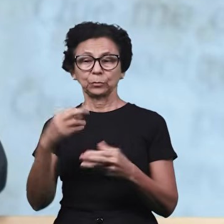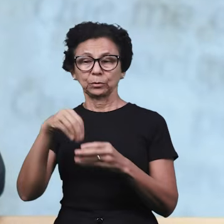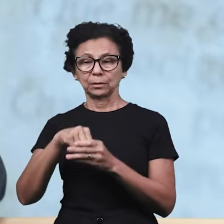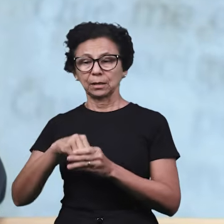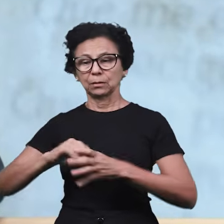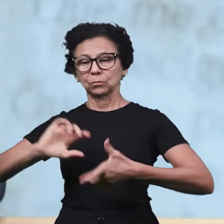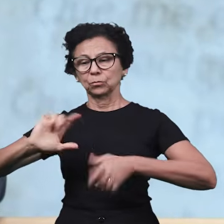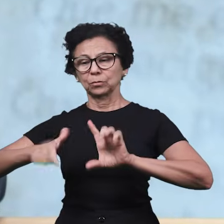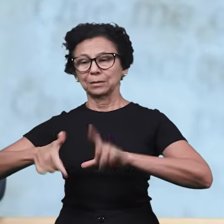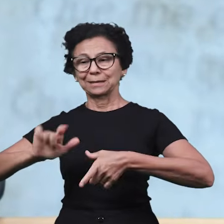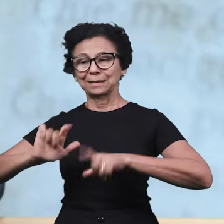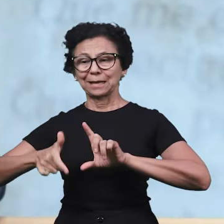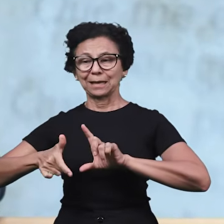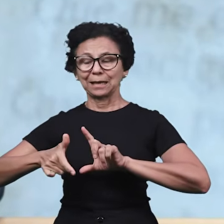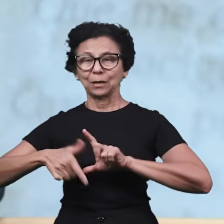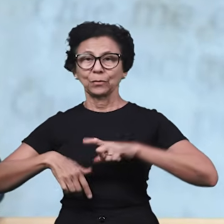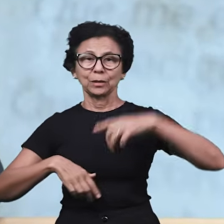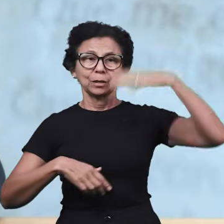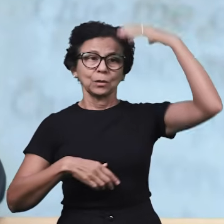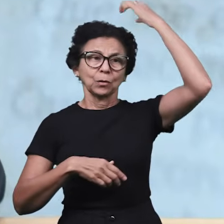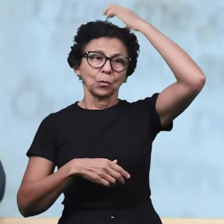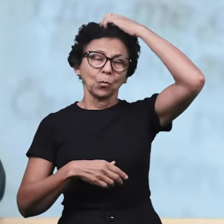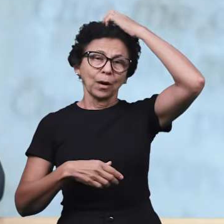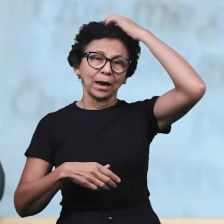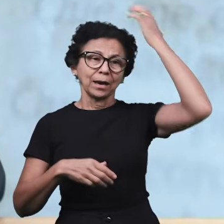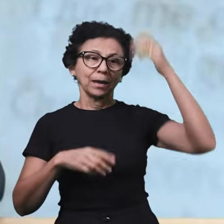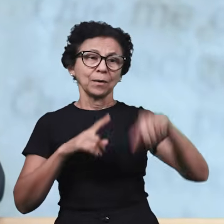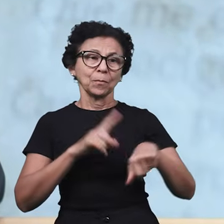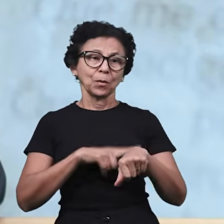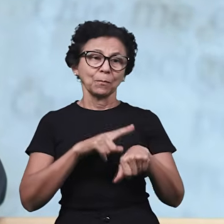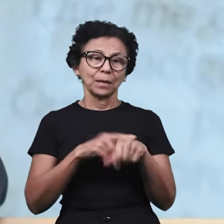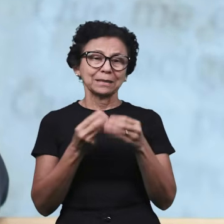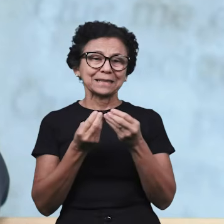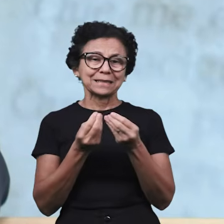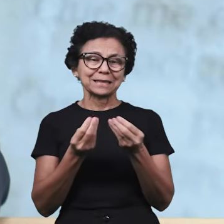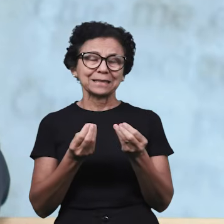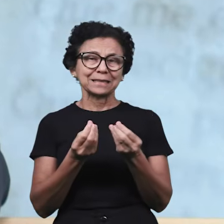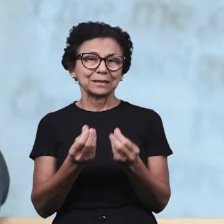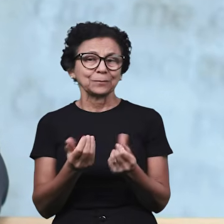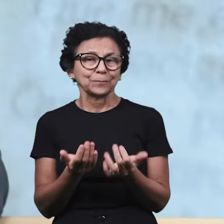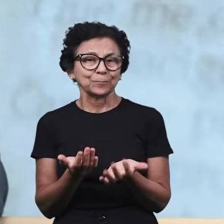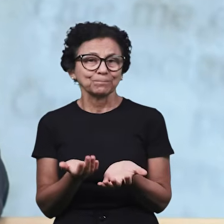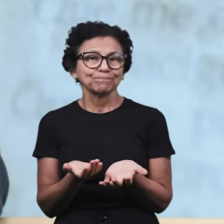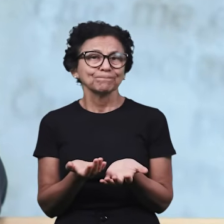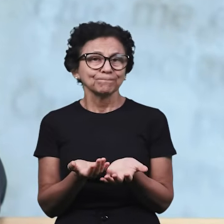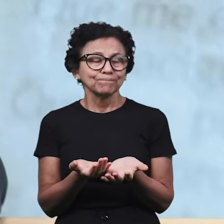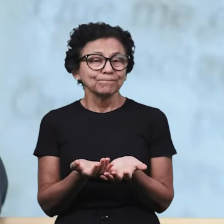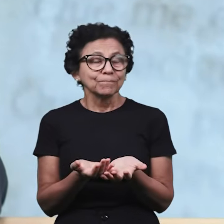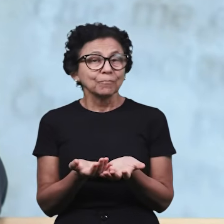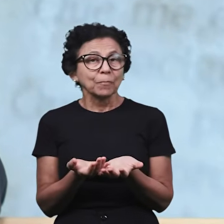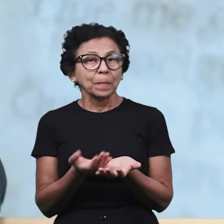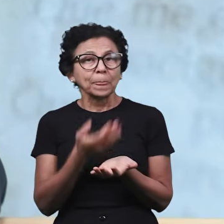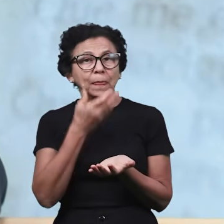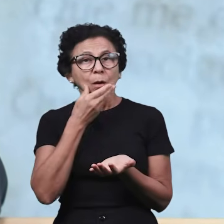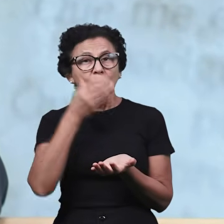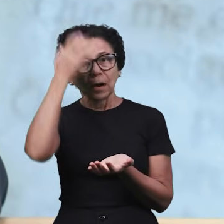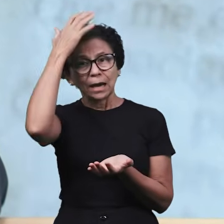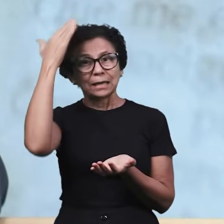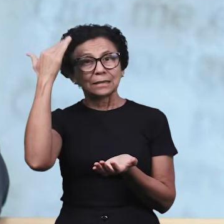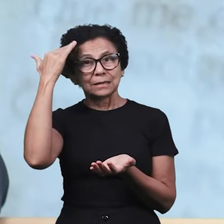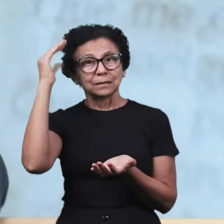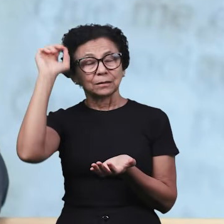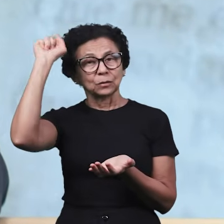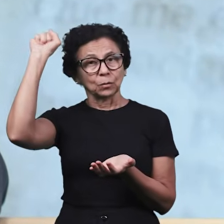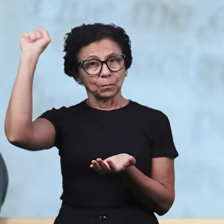num momento que é muito sensível. Qual é o momento sensível? Salomão, durante o seu reinado, teve